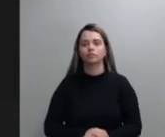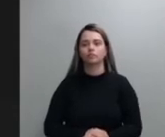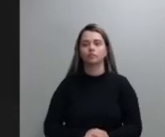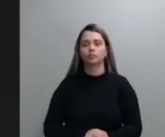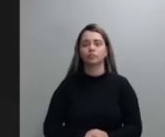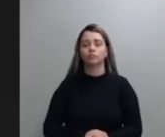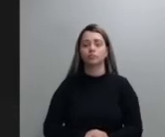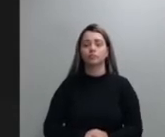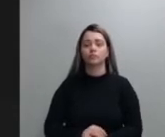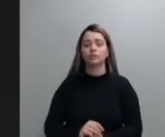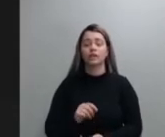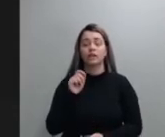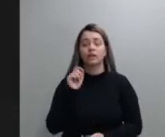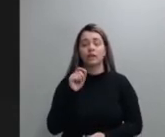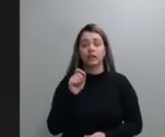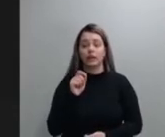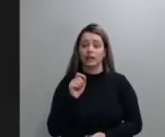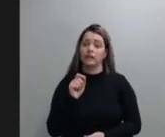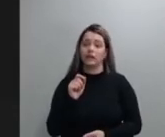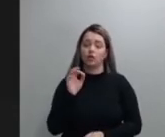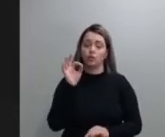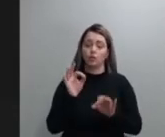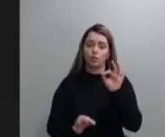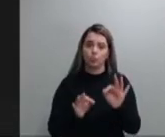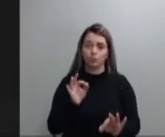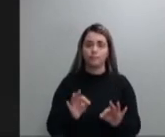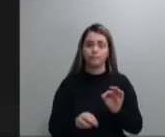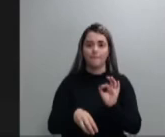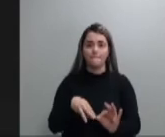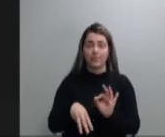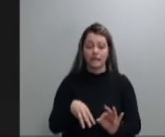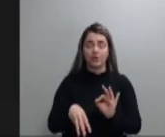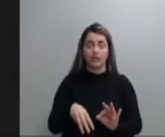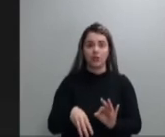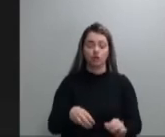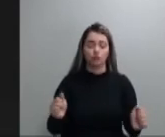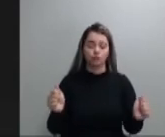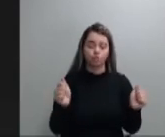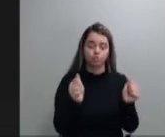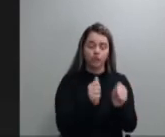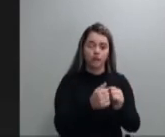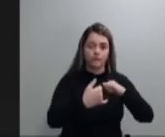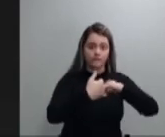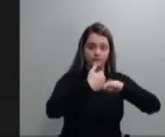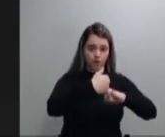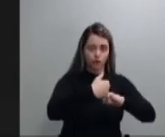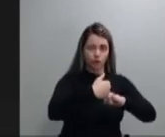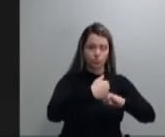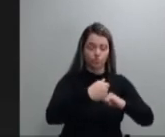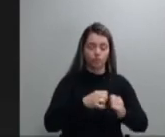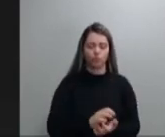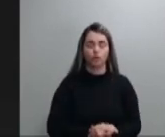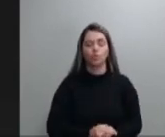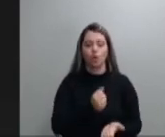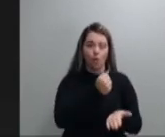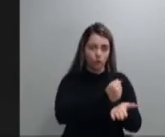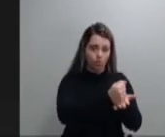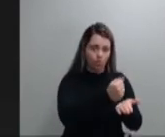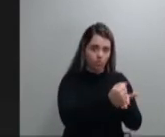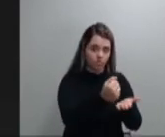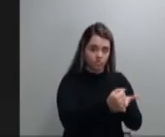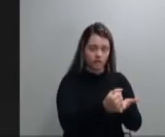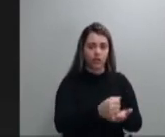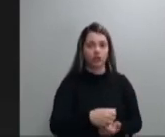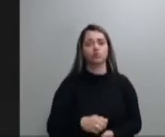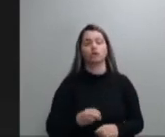que sua excelência ponturou no item 3 da emenda no caso dos autos o primeiro ato vinculativo pré-contrato é datado de 31 de maio de 1999